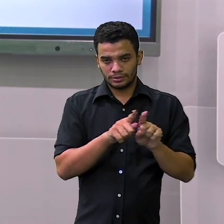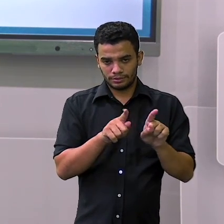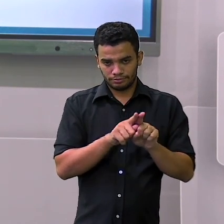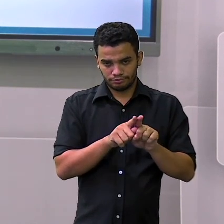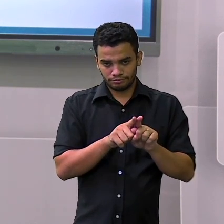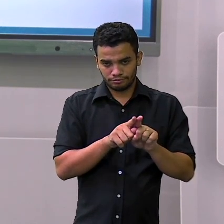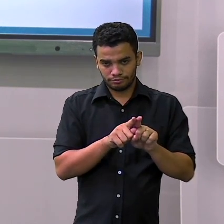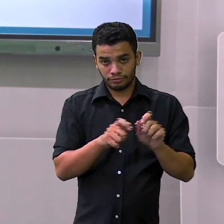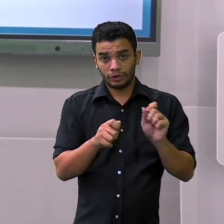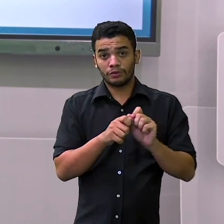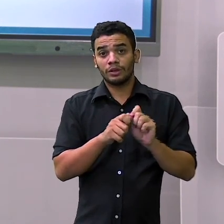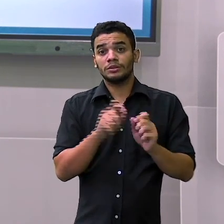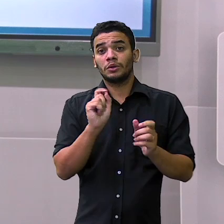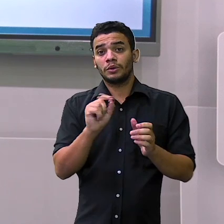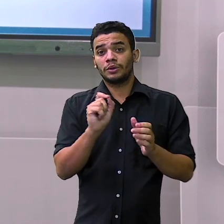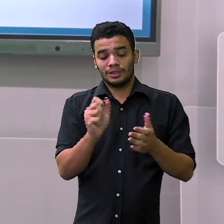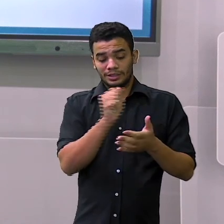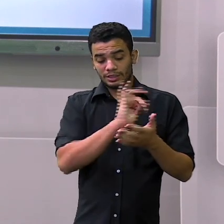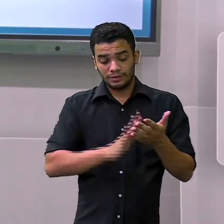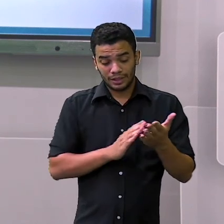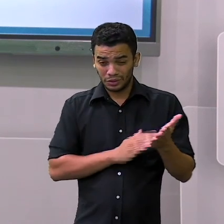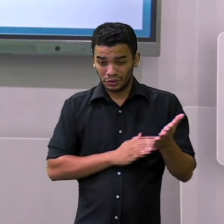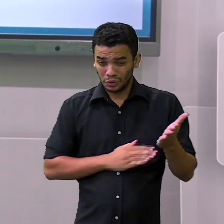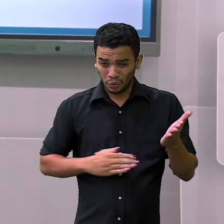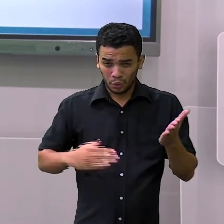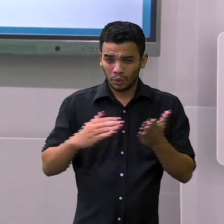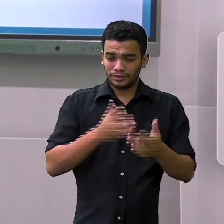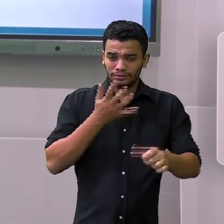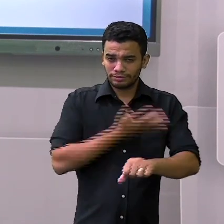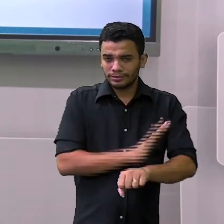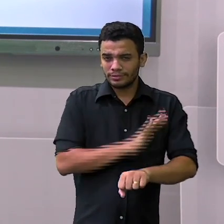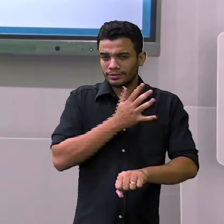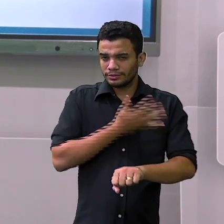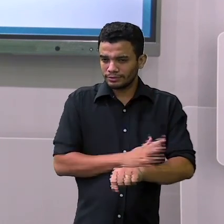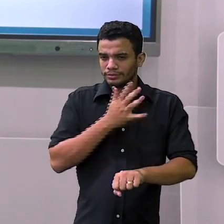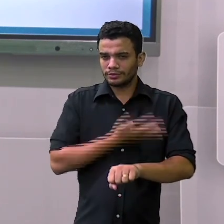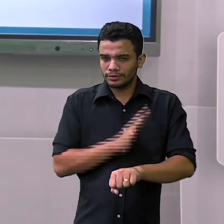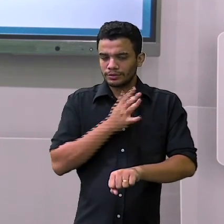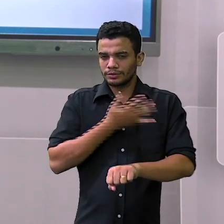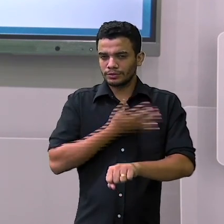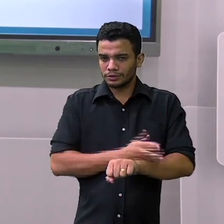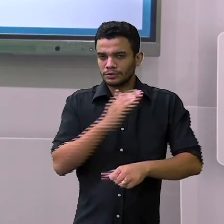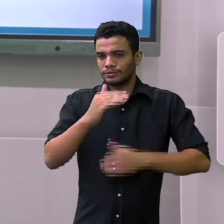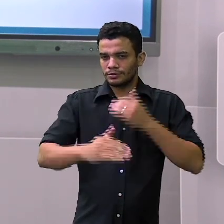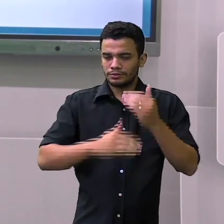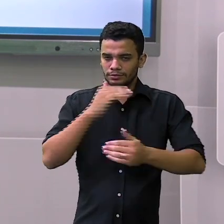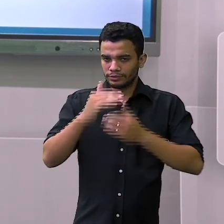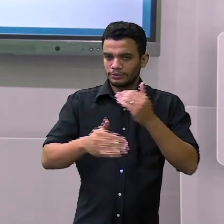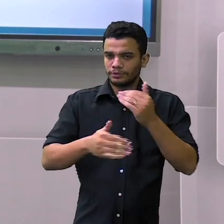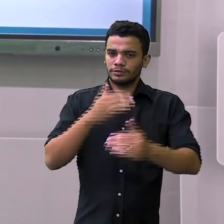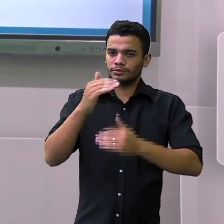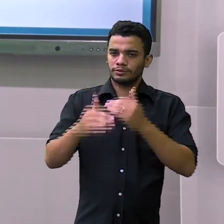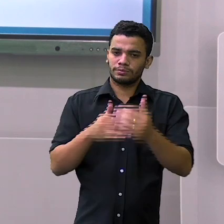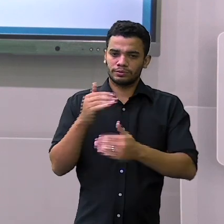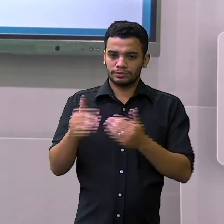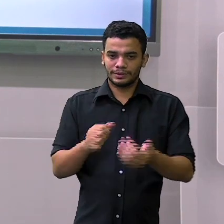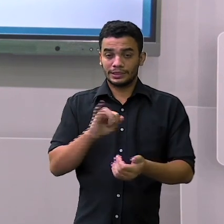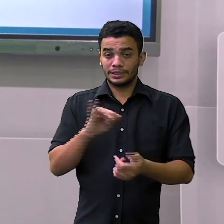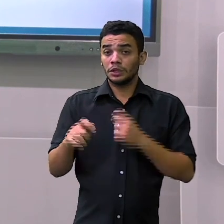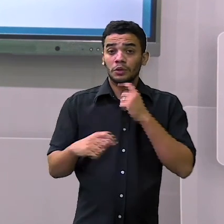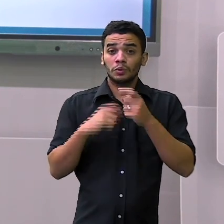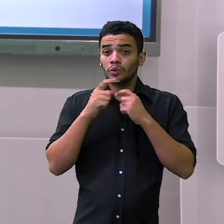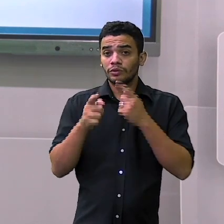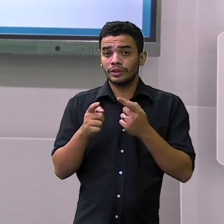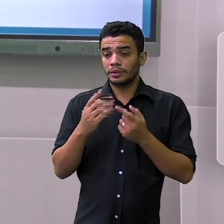smedgv.com/aluno. Deixe suas atividades em dia, ok? E se tiver também mais alguma dúvida, você pode estar buscando o